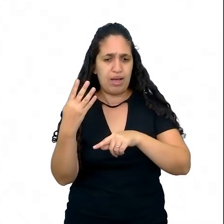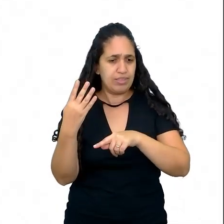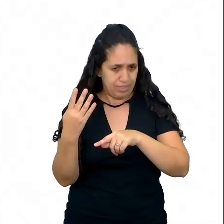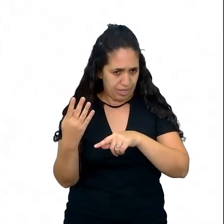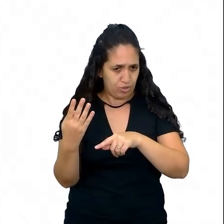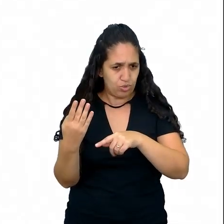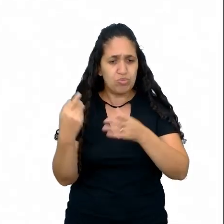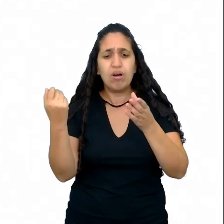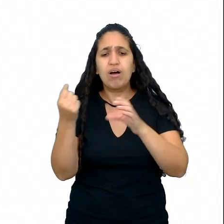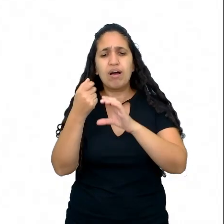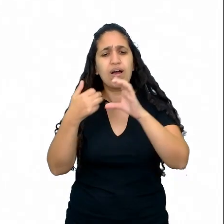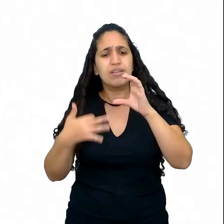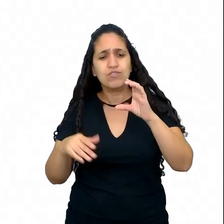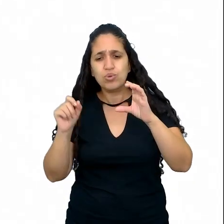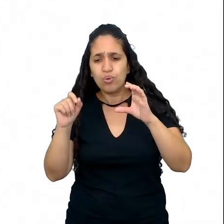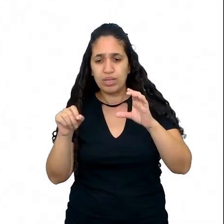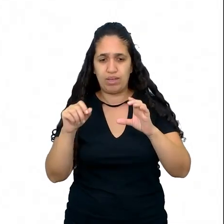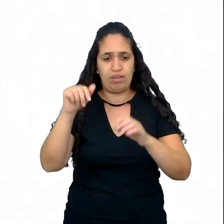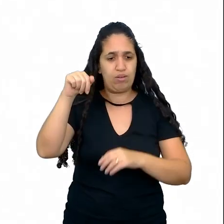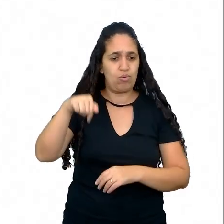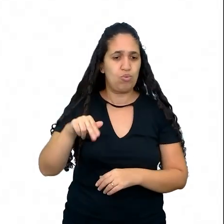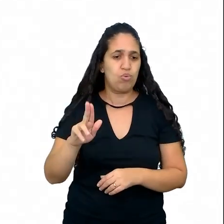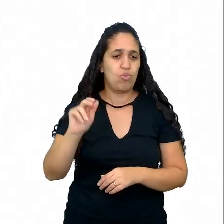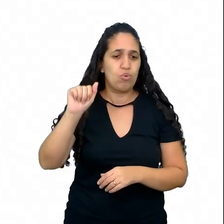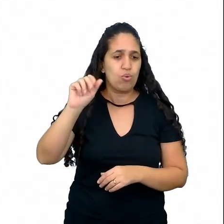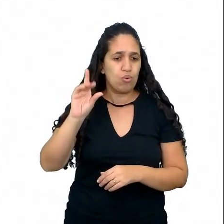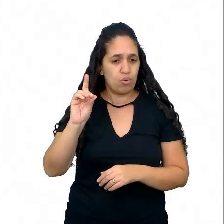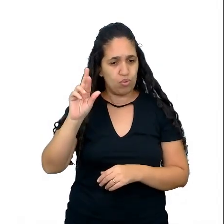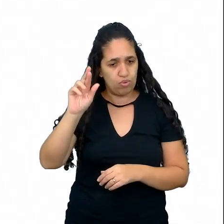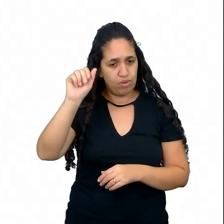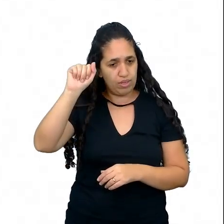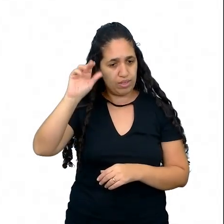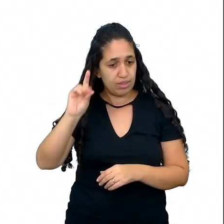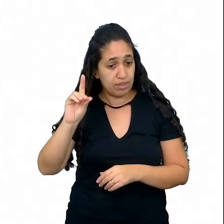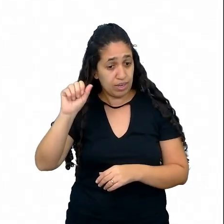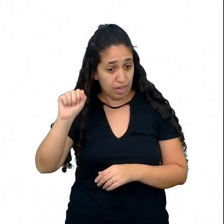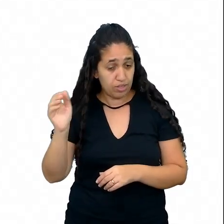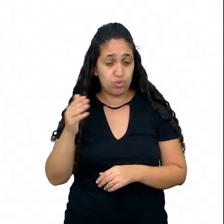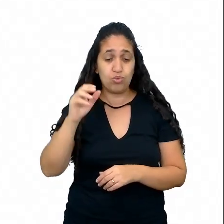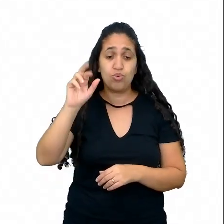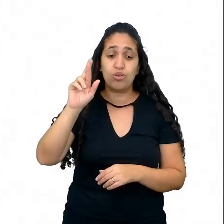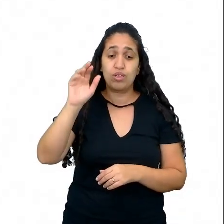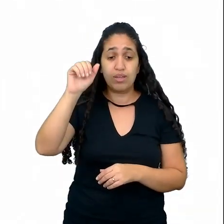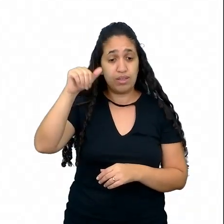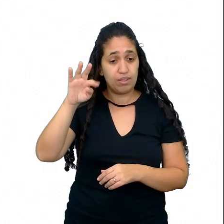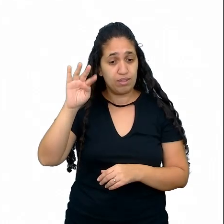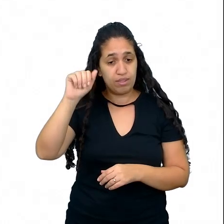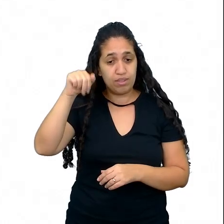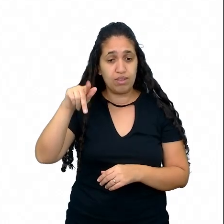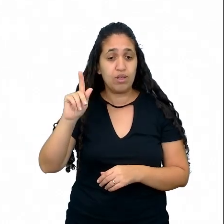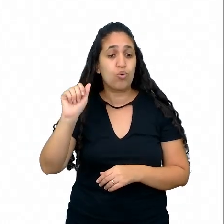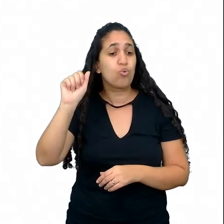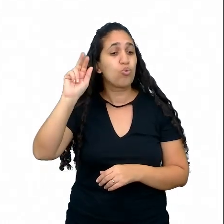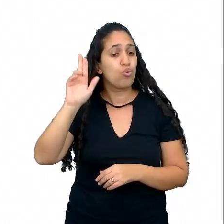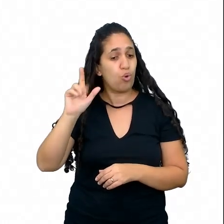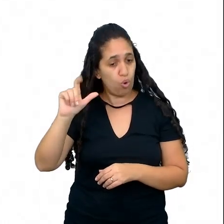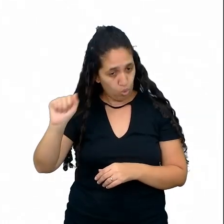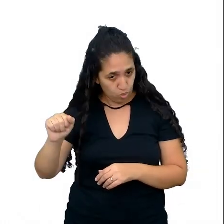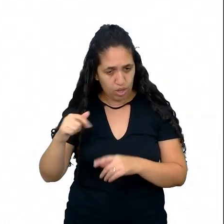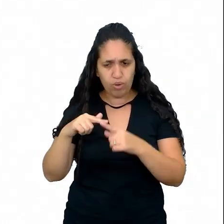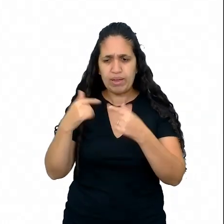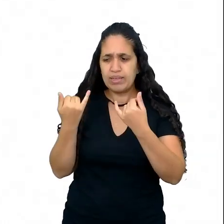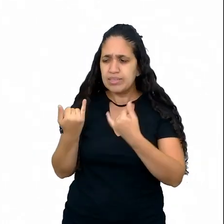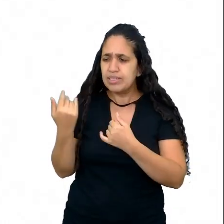aos quadriláteros? Nós temos os quadrados, os retângulos. Nós sabemos que polígonos de lados, vamos supor, iguais, com a